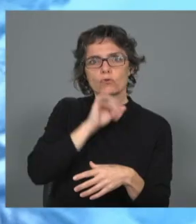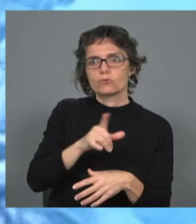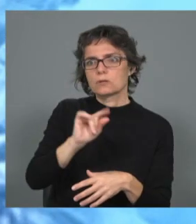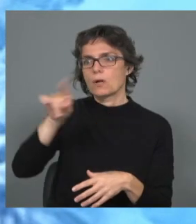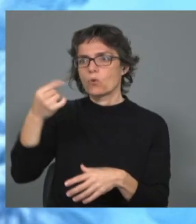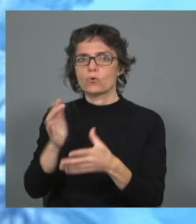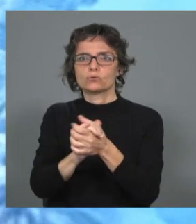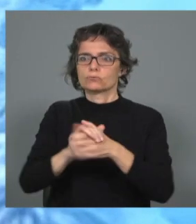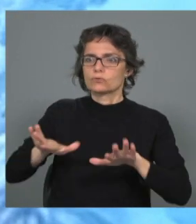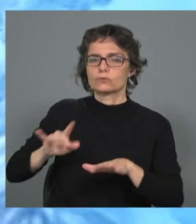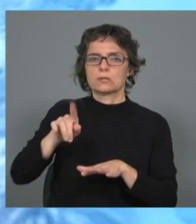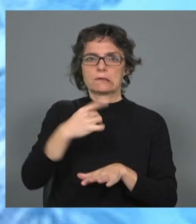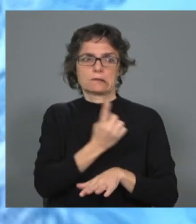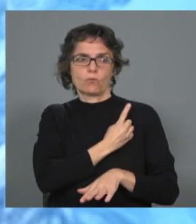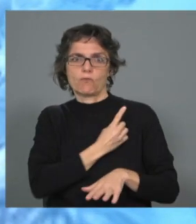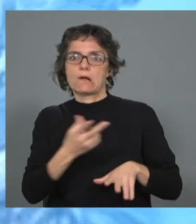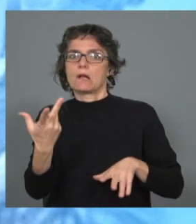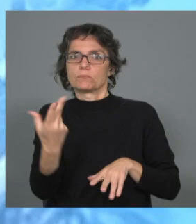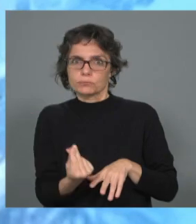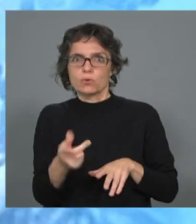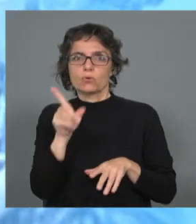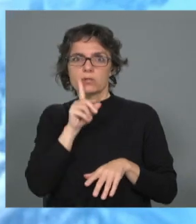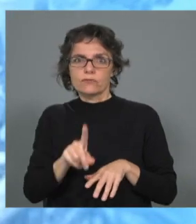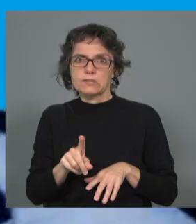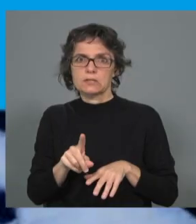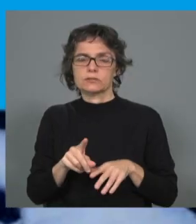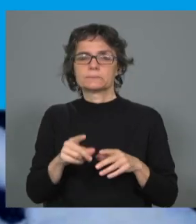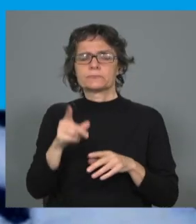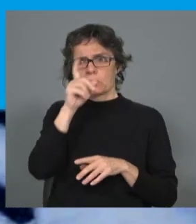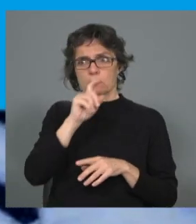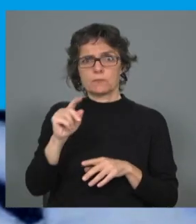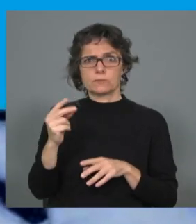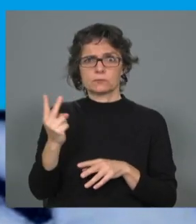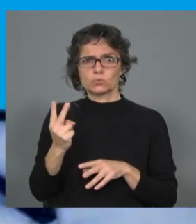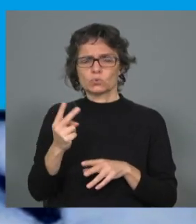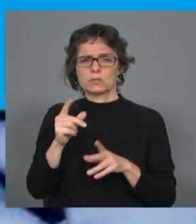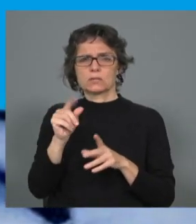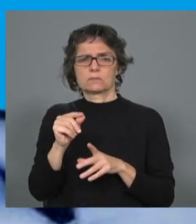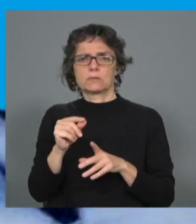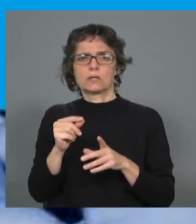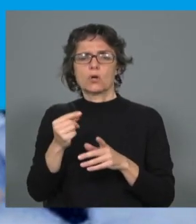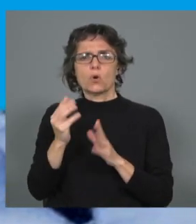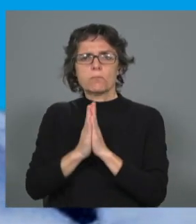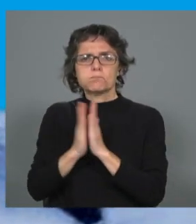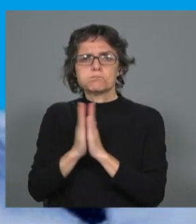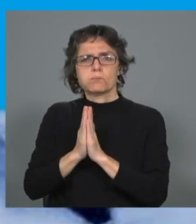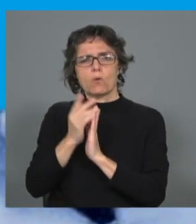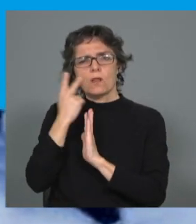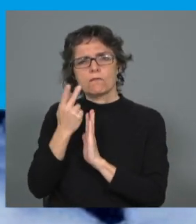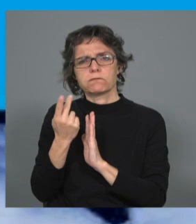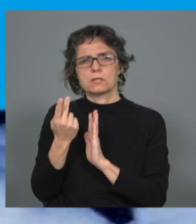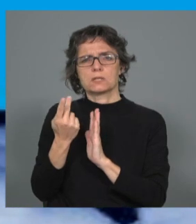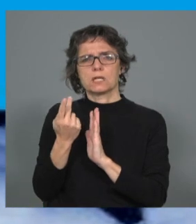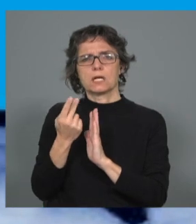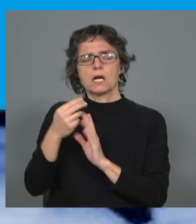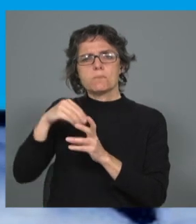elas solteiras, e inclusivamente 2 delas em concreto com uma vida intensíssima da igreja, que quando se aproximaram e quando